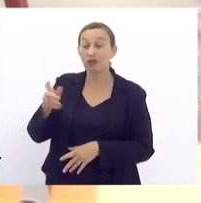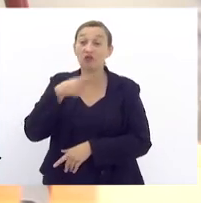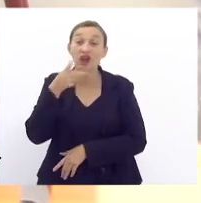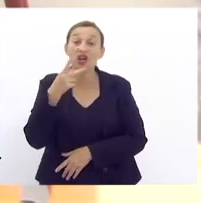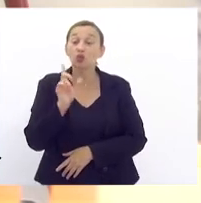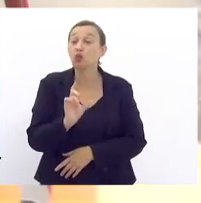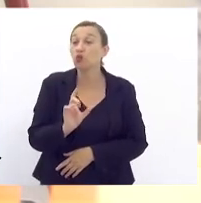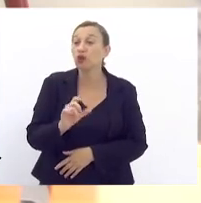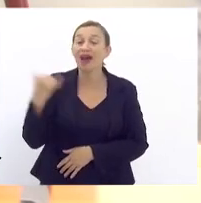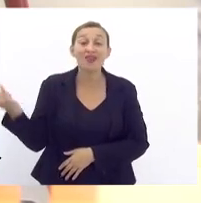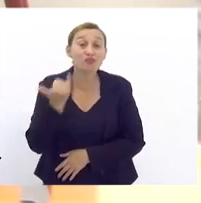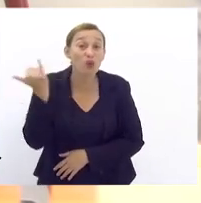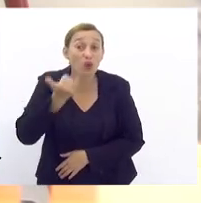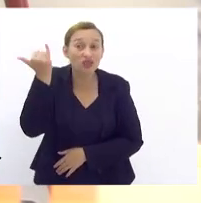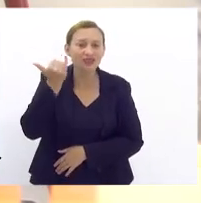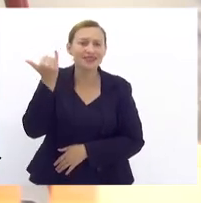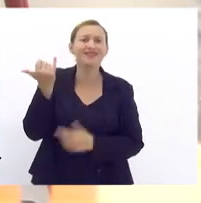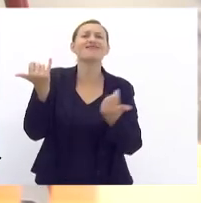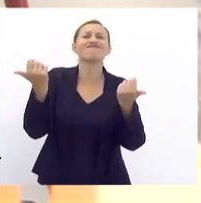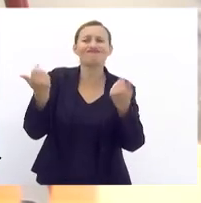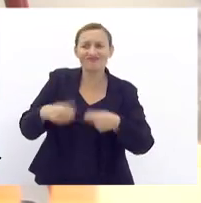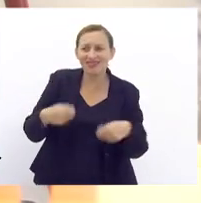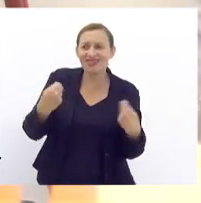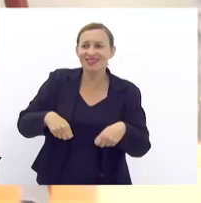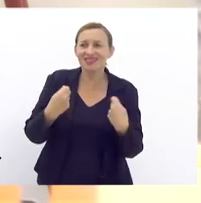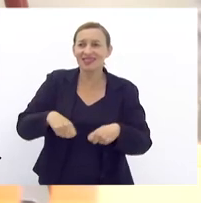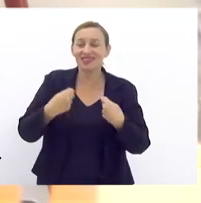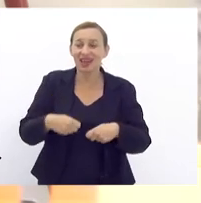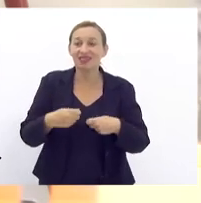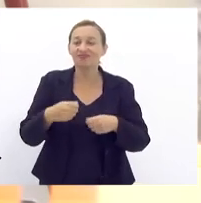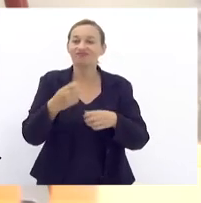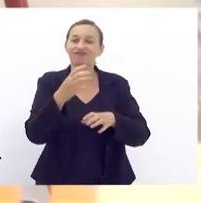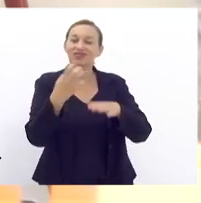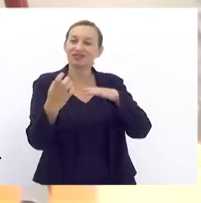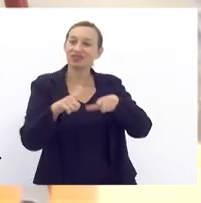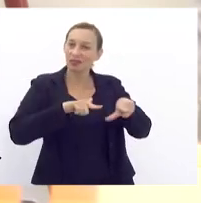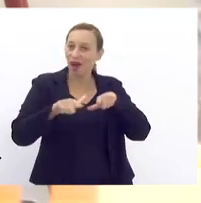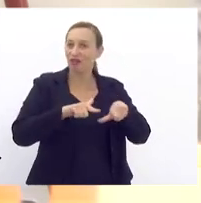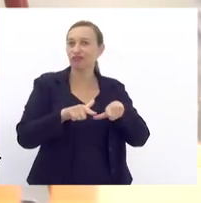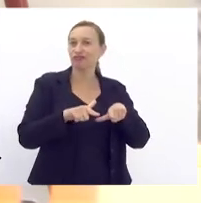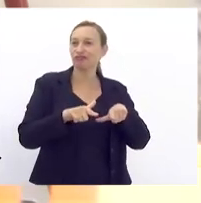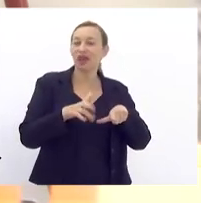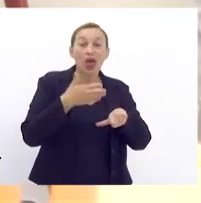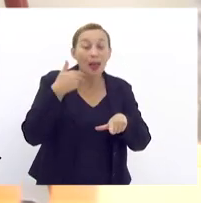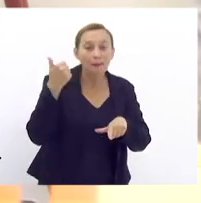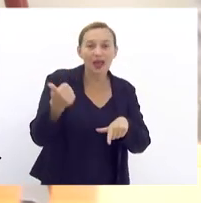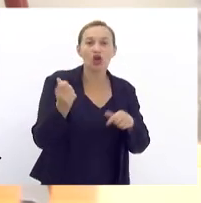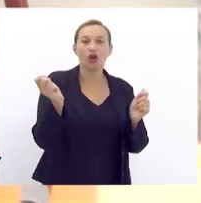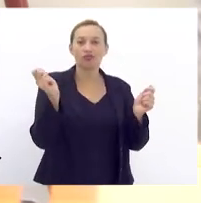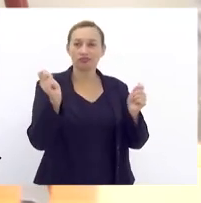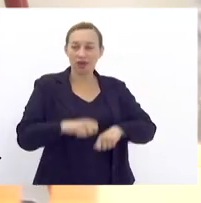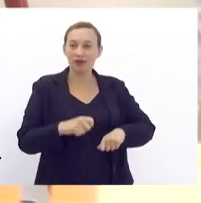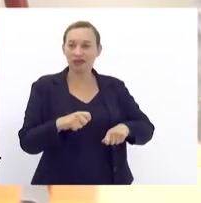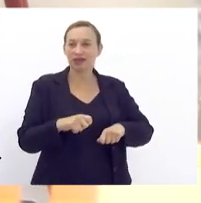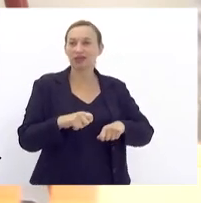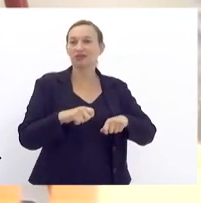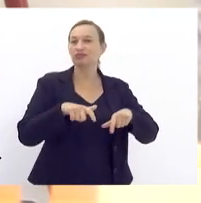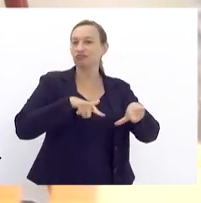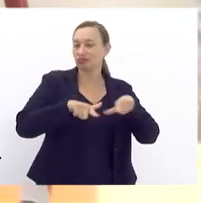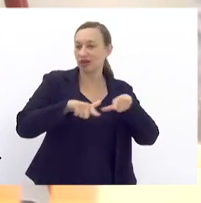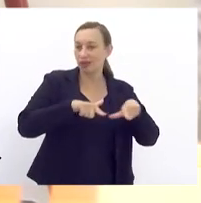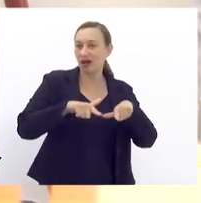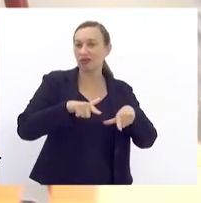a importância e a necessidade de emprego de melhorar a capacidade da empregabilidade